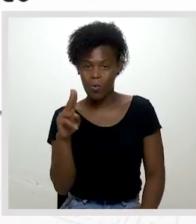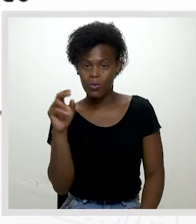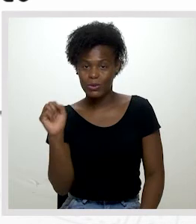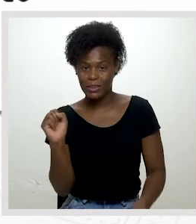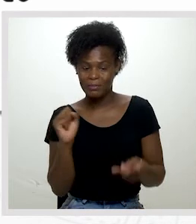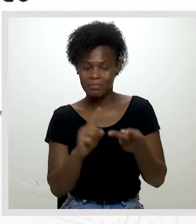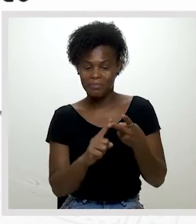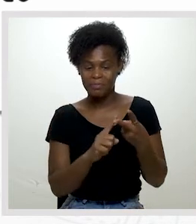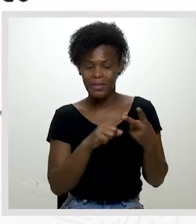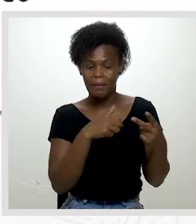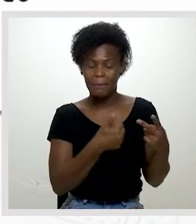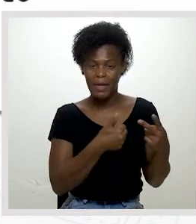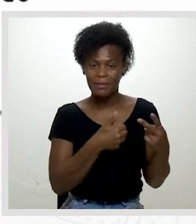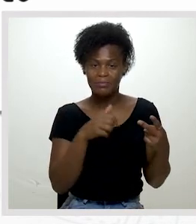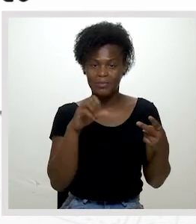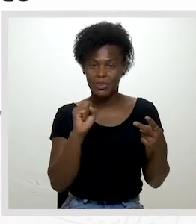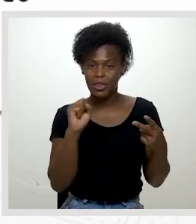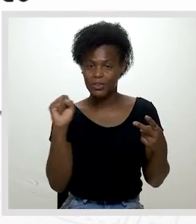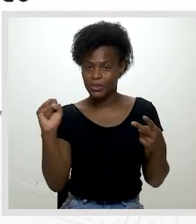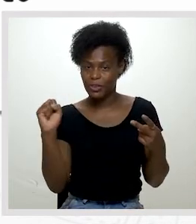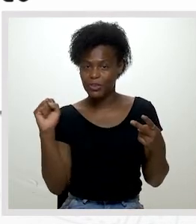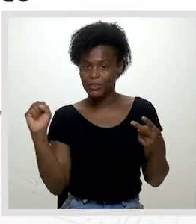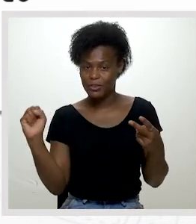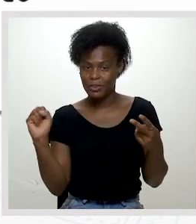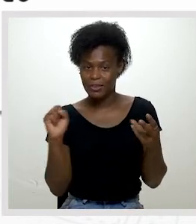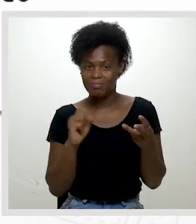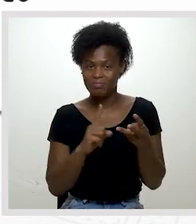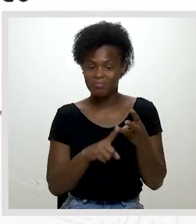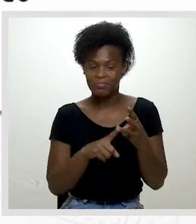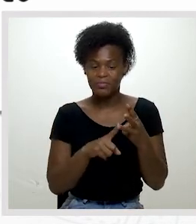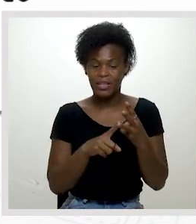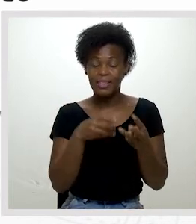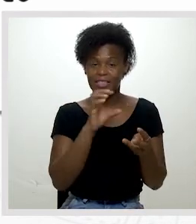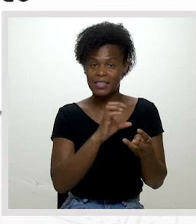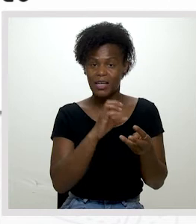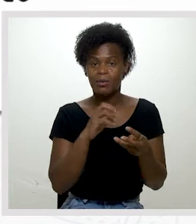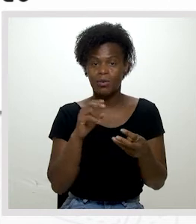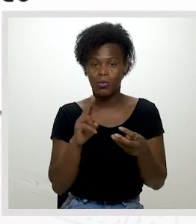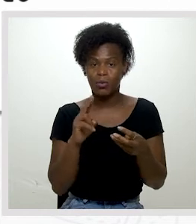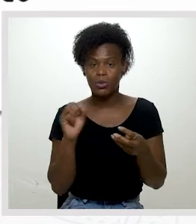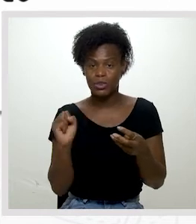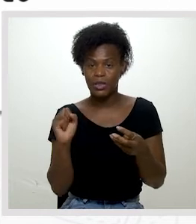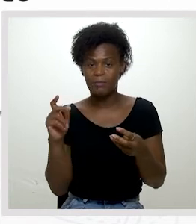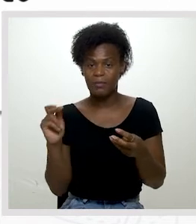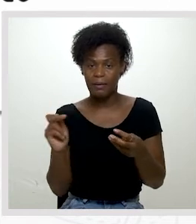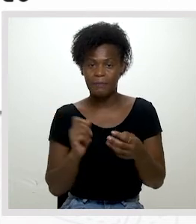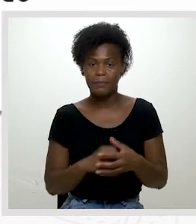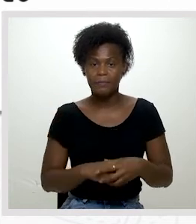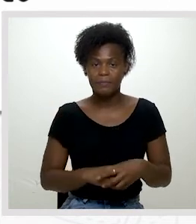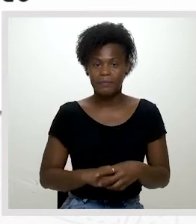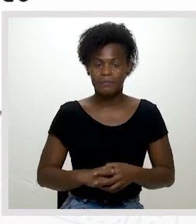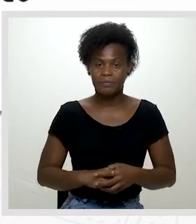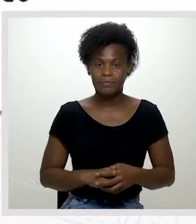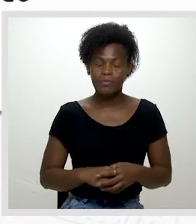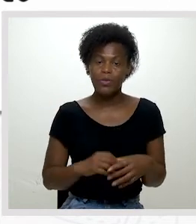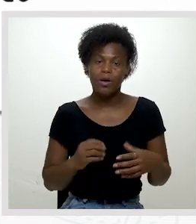AUG, a linha B, GGG, e a linha C, UGA. Ou